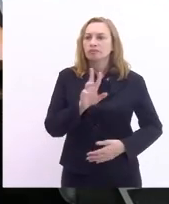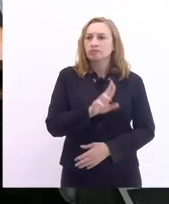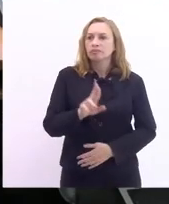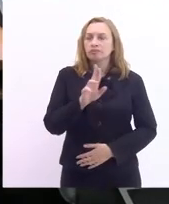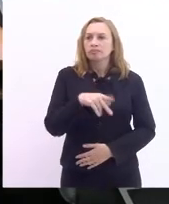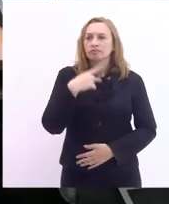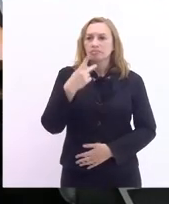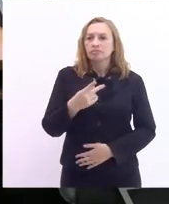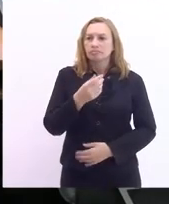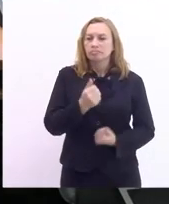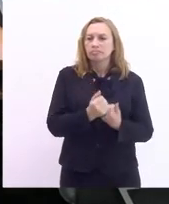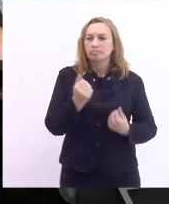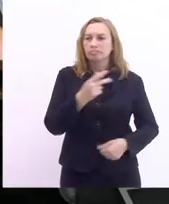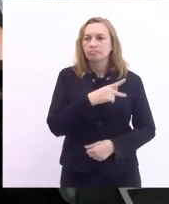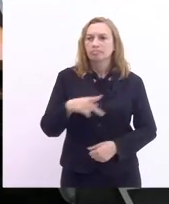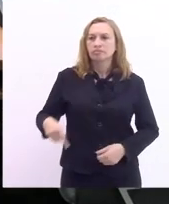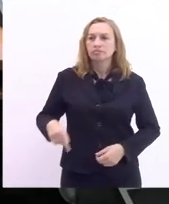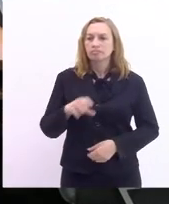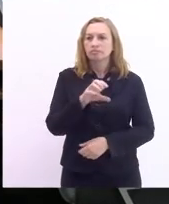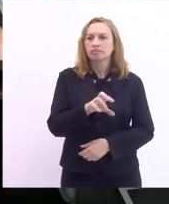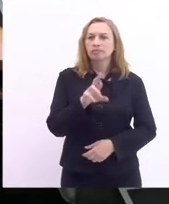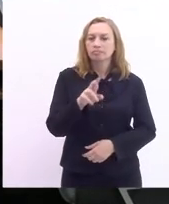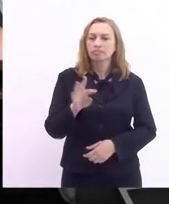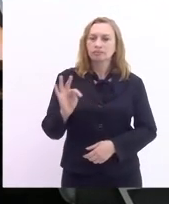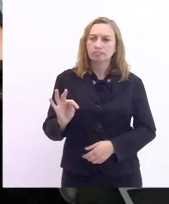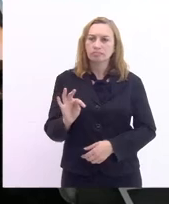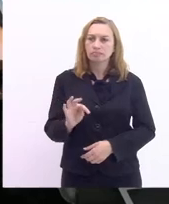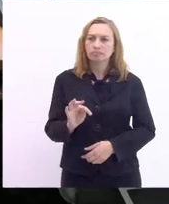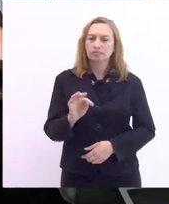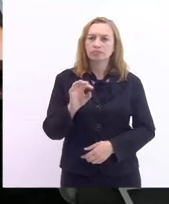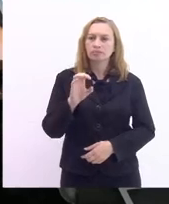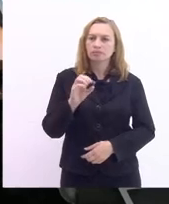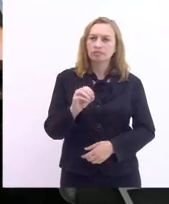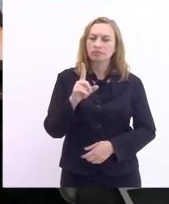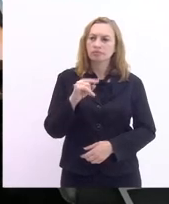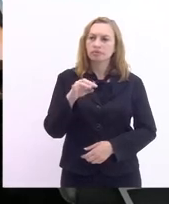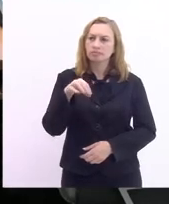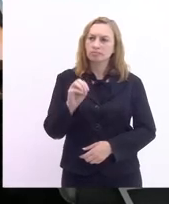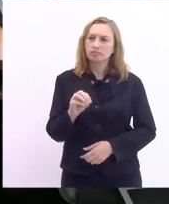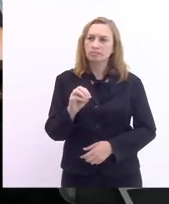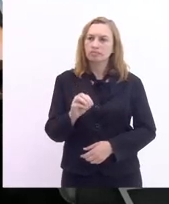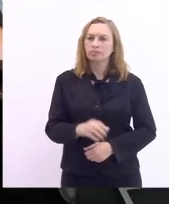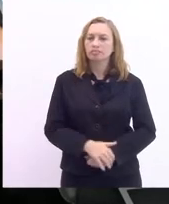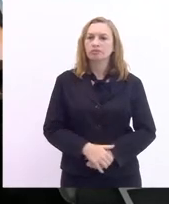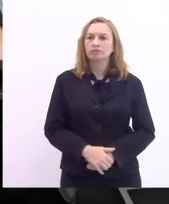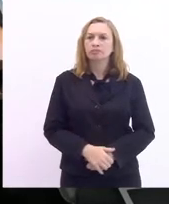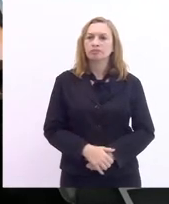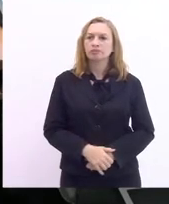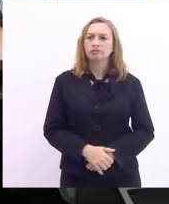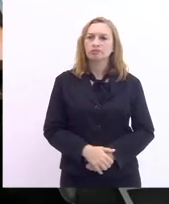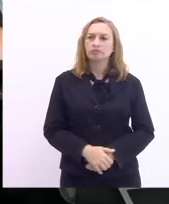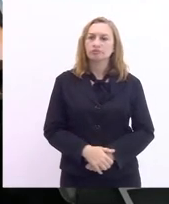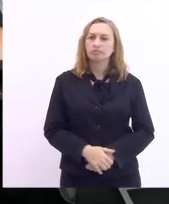o uso da palavra o vice-presidente do crp-rj olindino Cerqueira de Souza